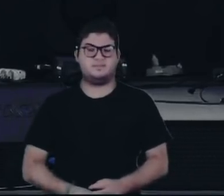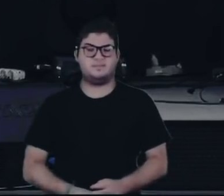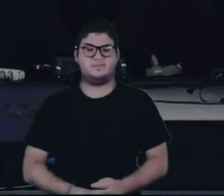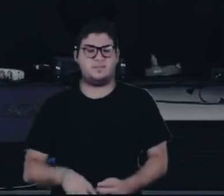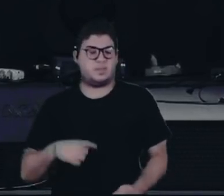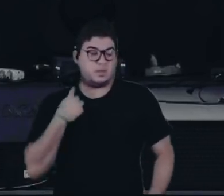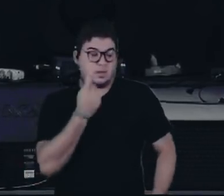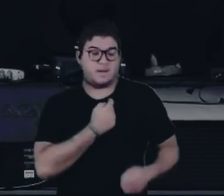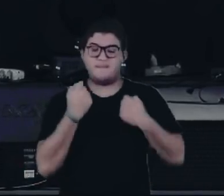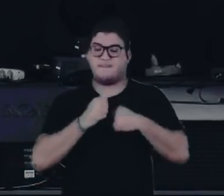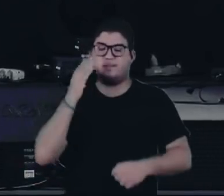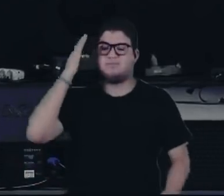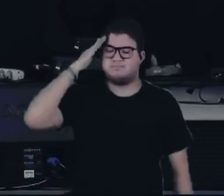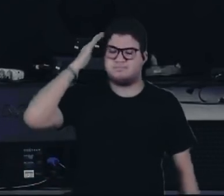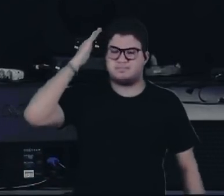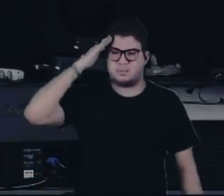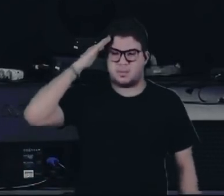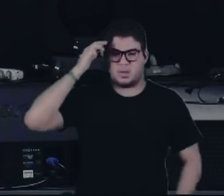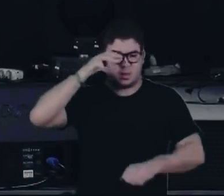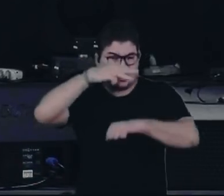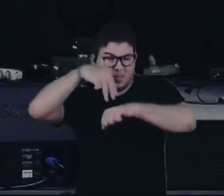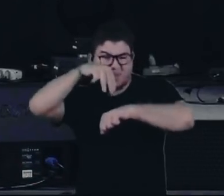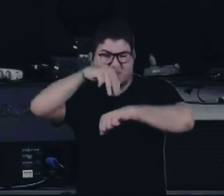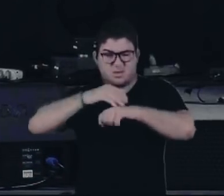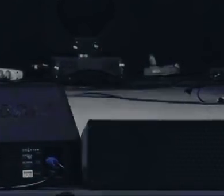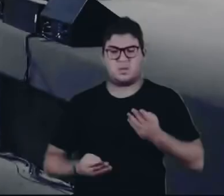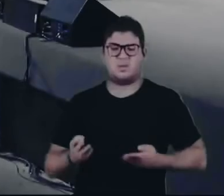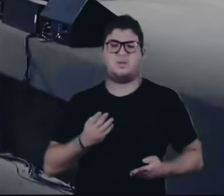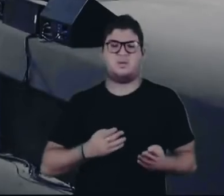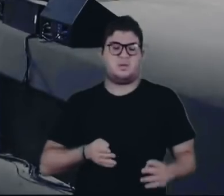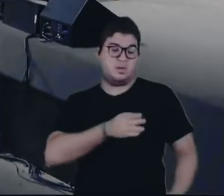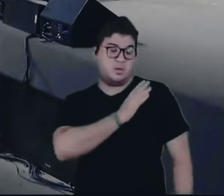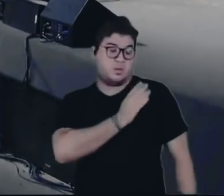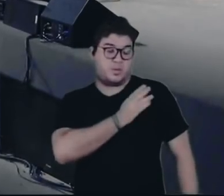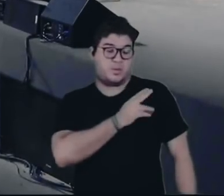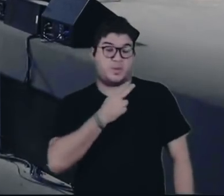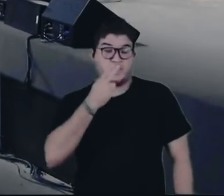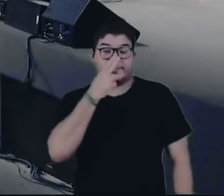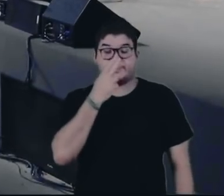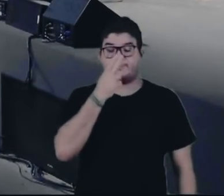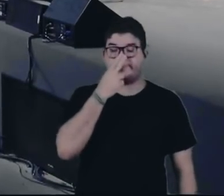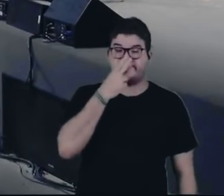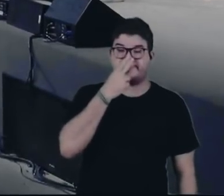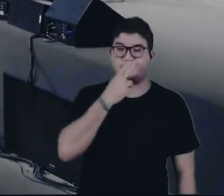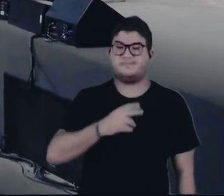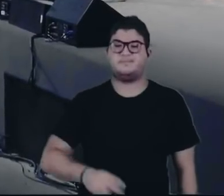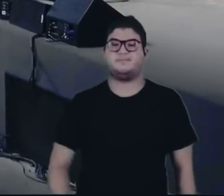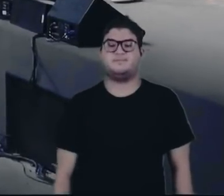A gente precisa entender que o ministério, o serviço são o coração da vida cristã, gente.